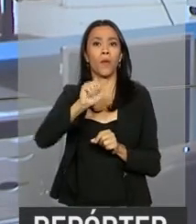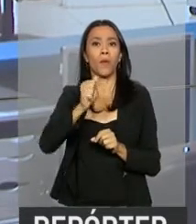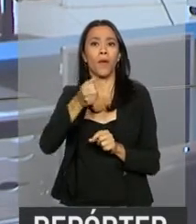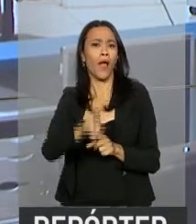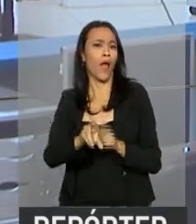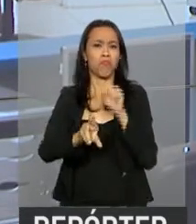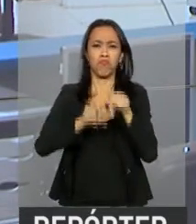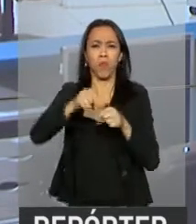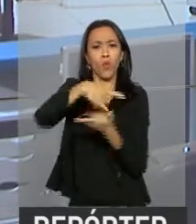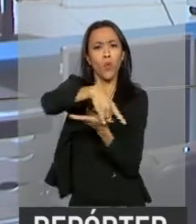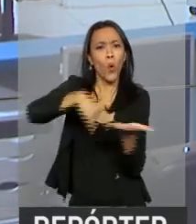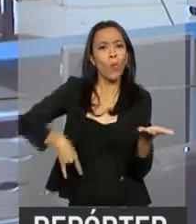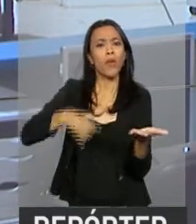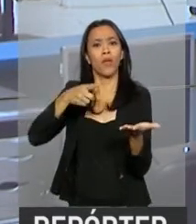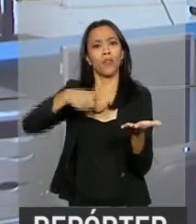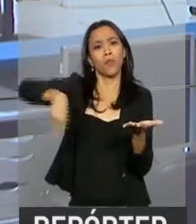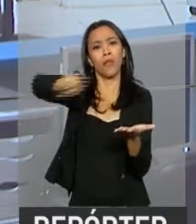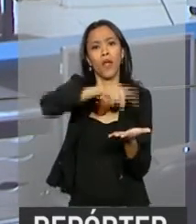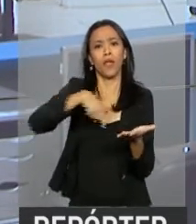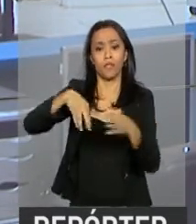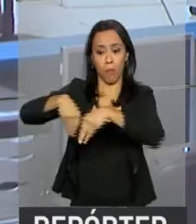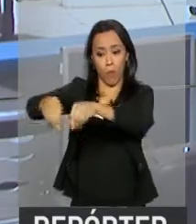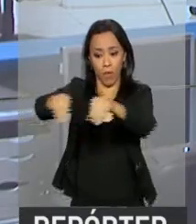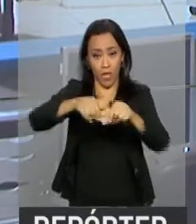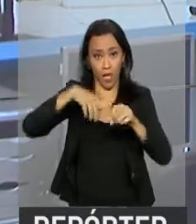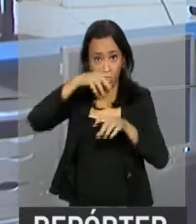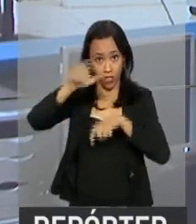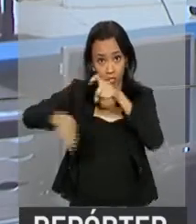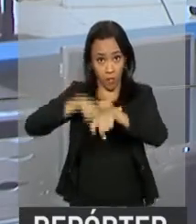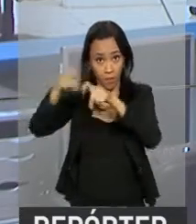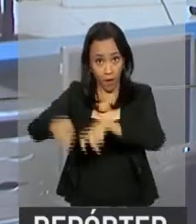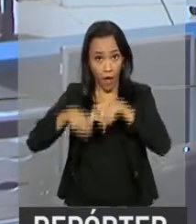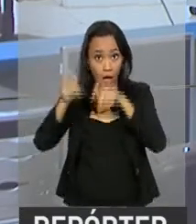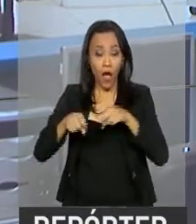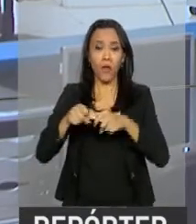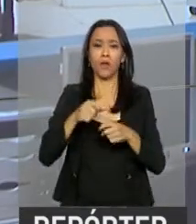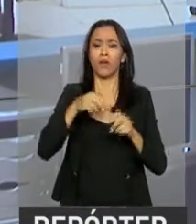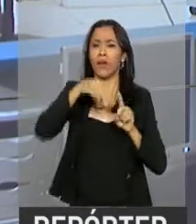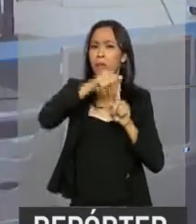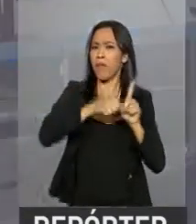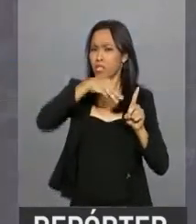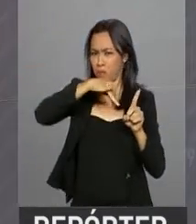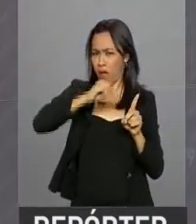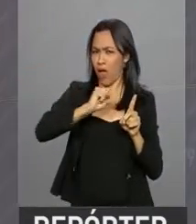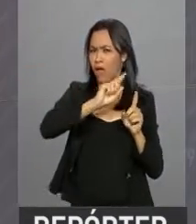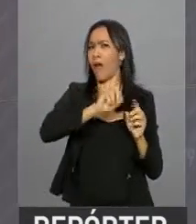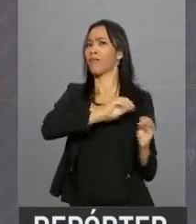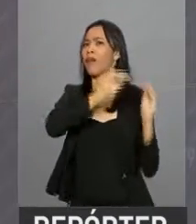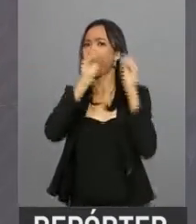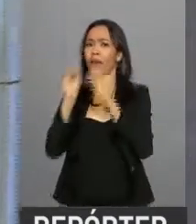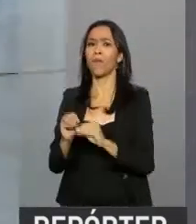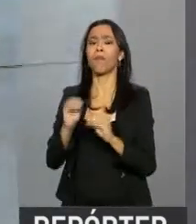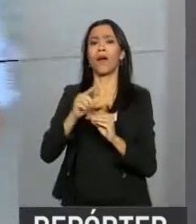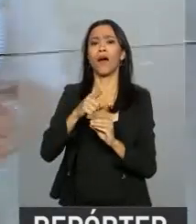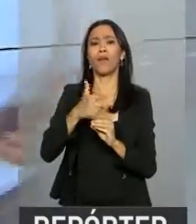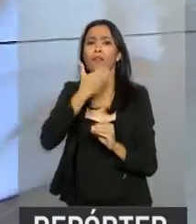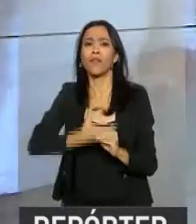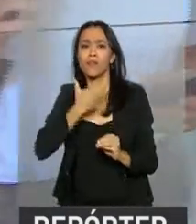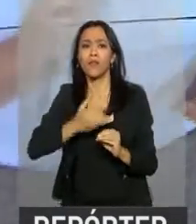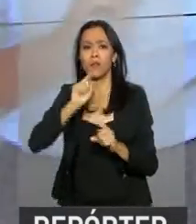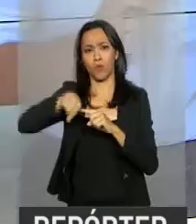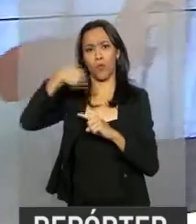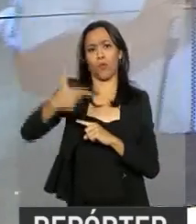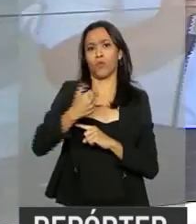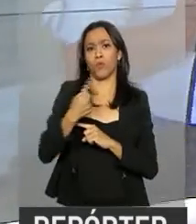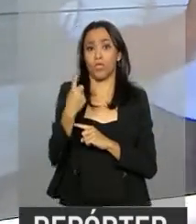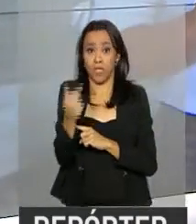os produtores rurais inscreverem as propriedades passou de maio para dezembro de 2017, o ano que vem. Vamos ao vivo então ao Palácio do Planalto